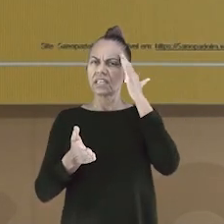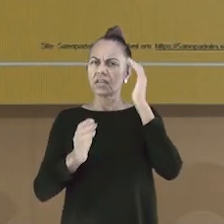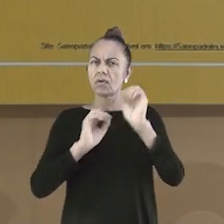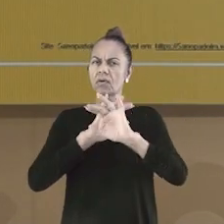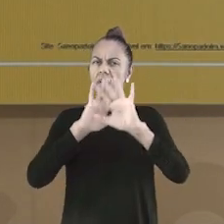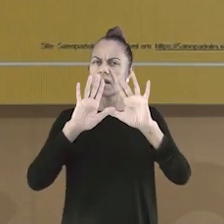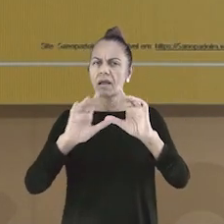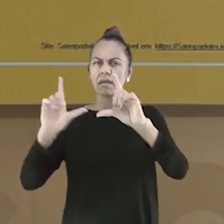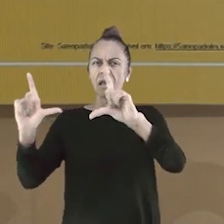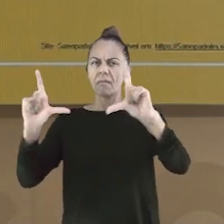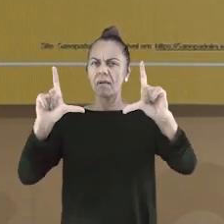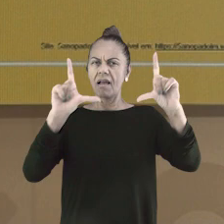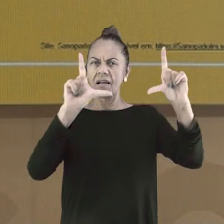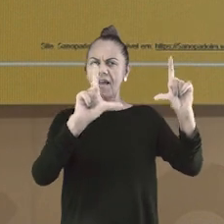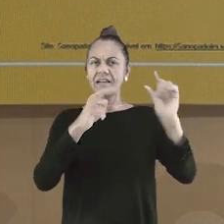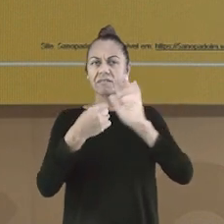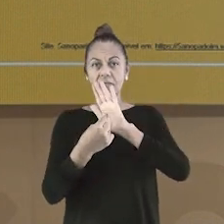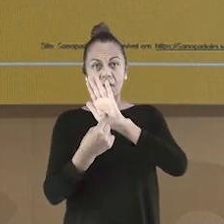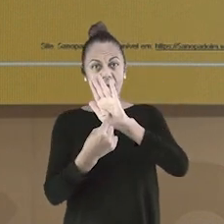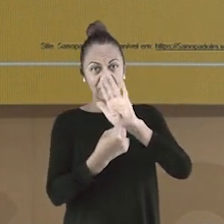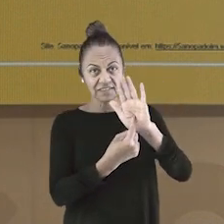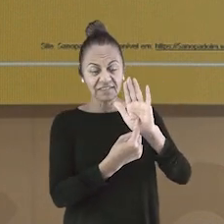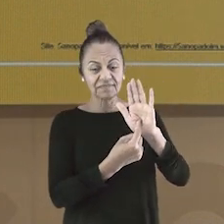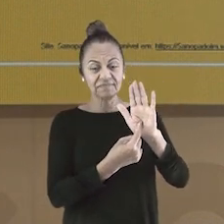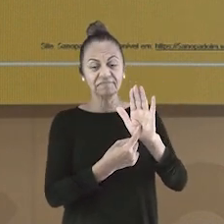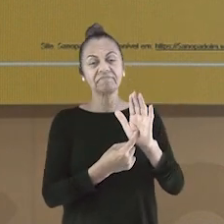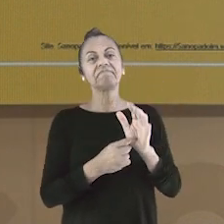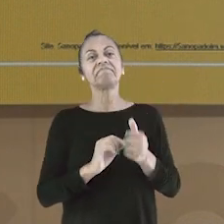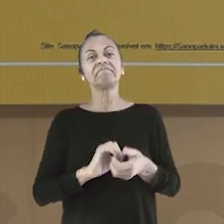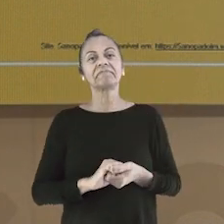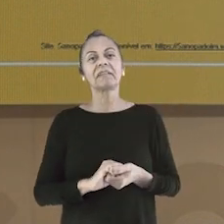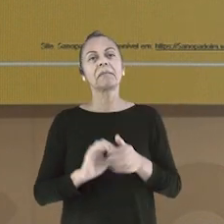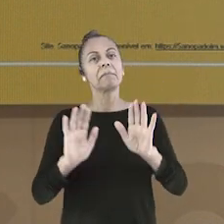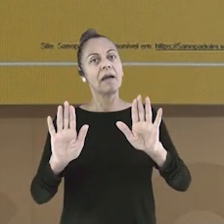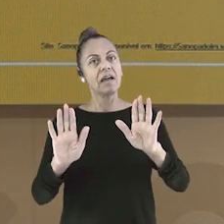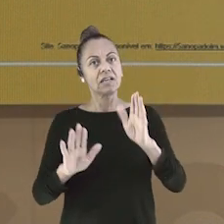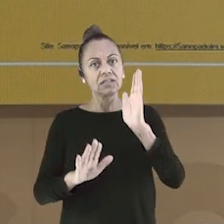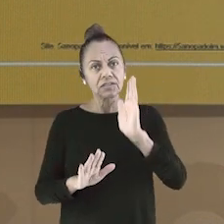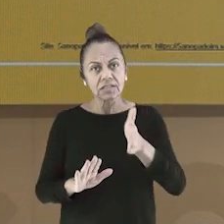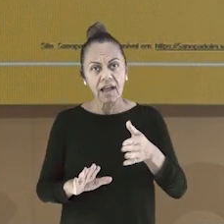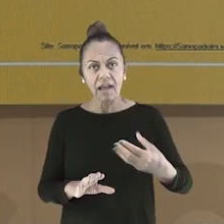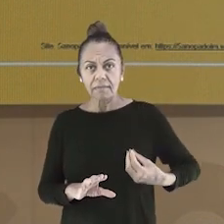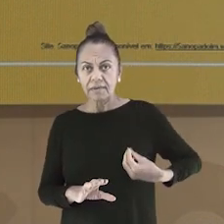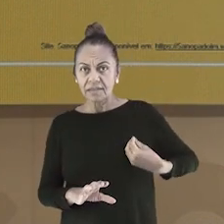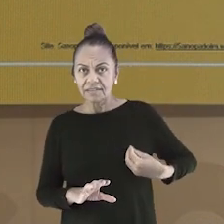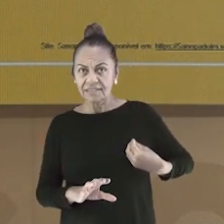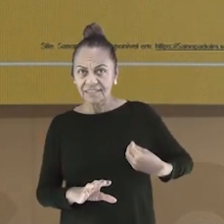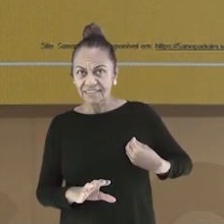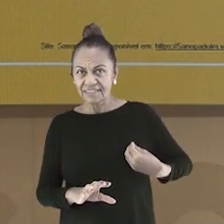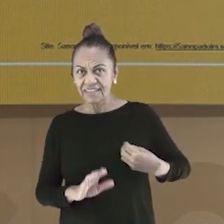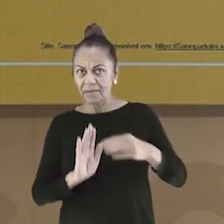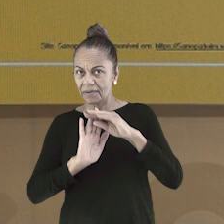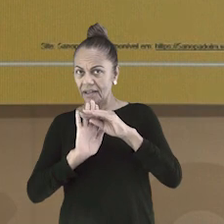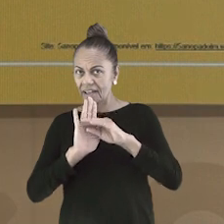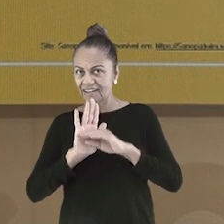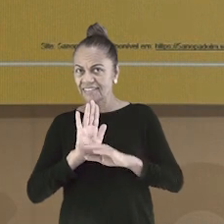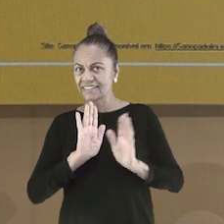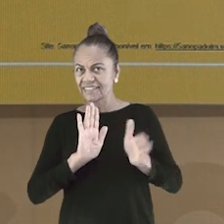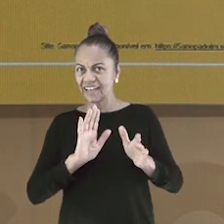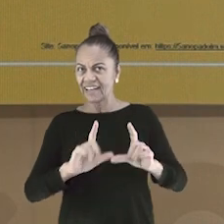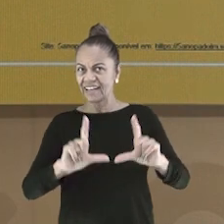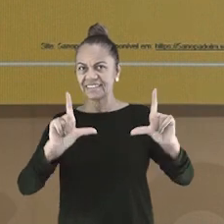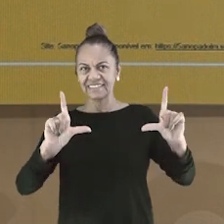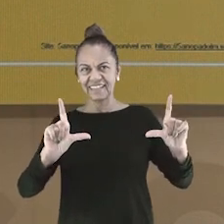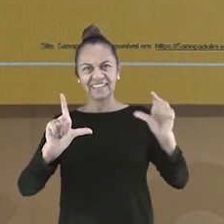Agora que você já aprendeu sobre as placas de sinalizações, vamos praticar o que aprendemos hoje. Mas, já marcou a sua